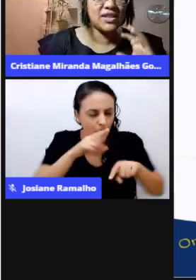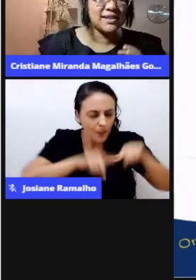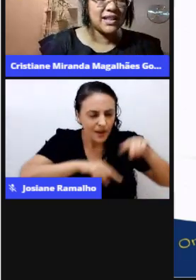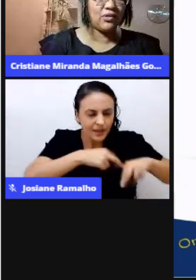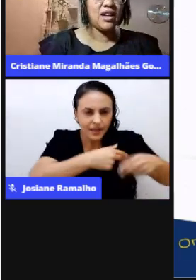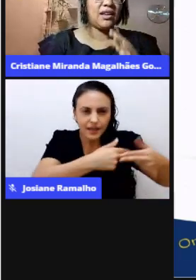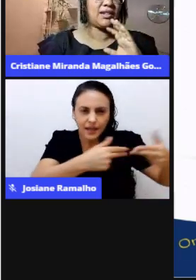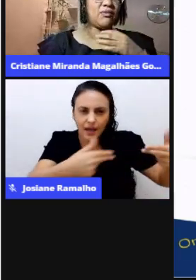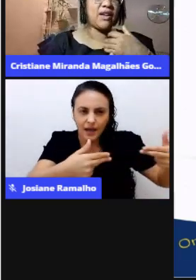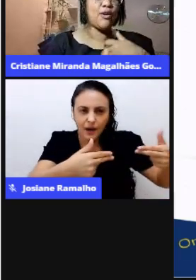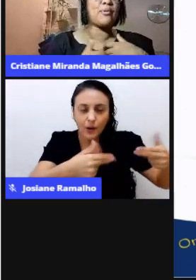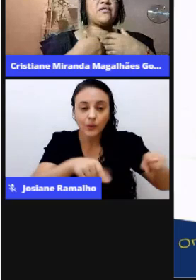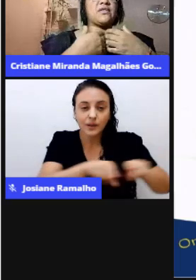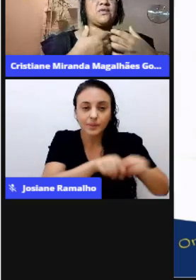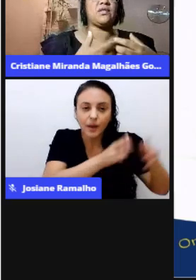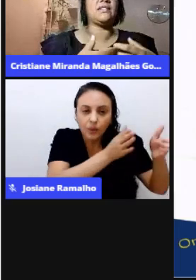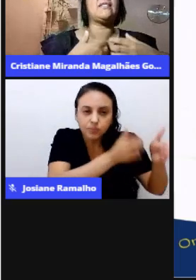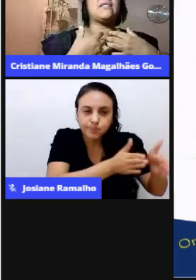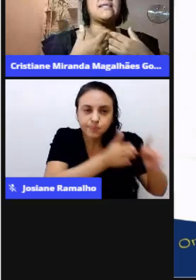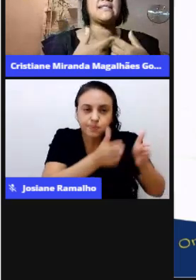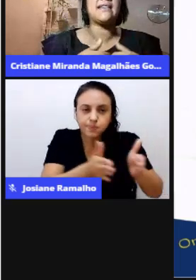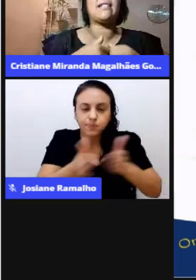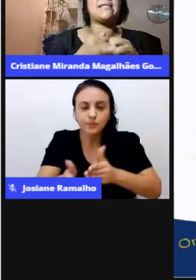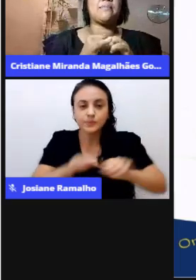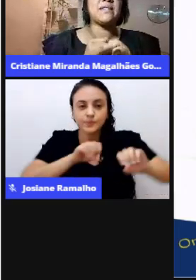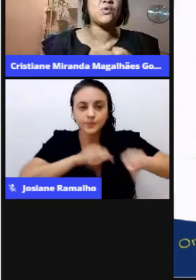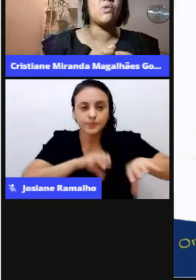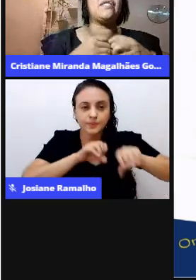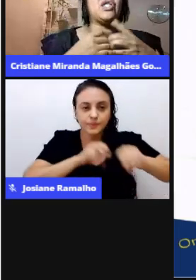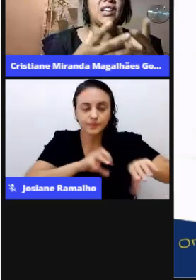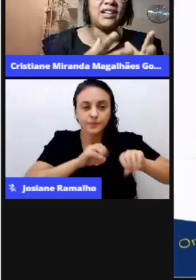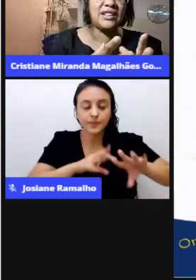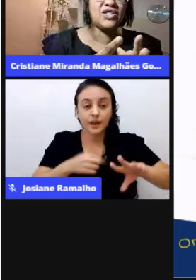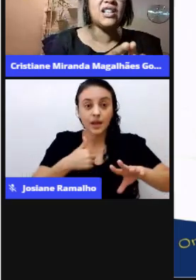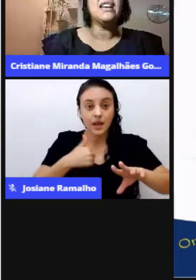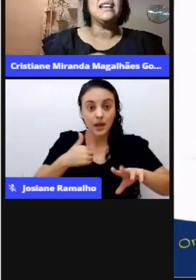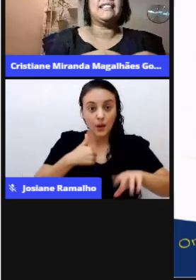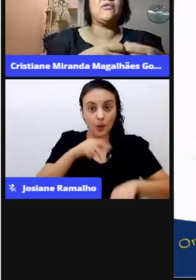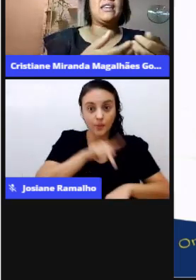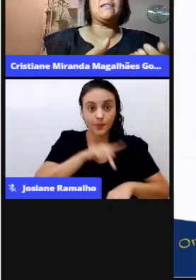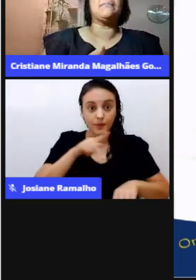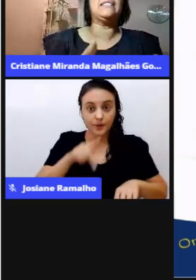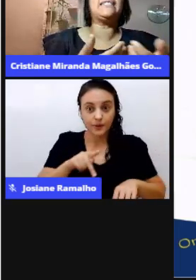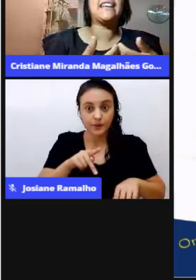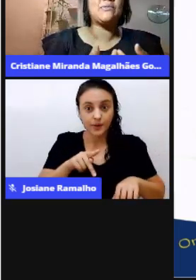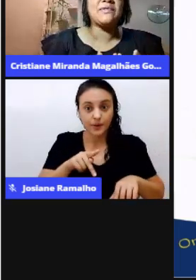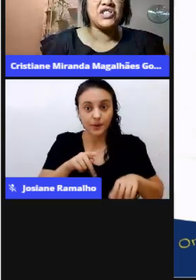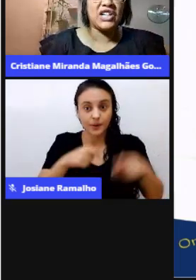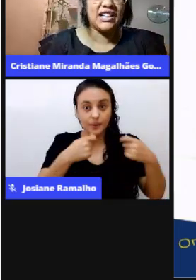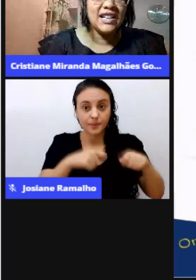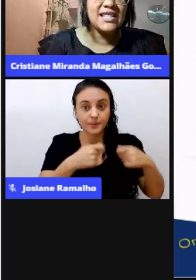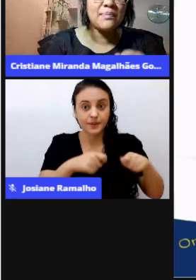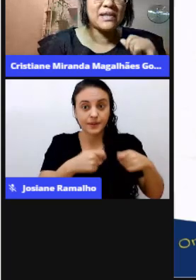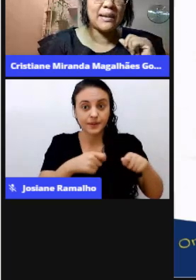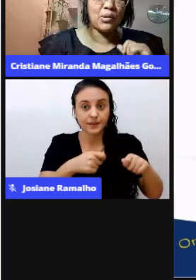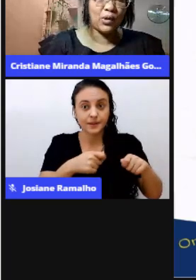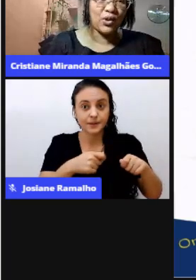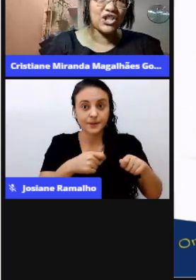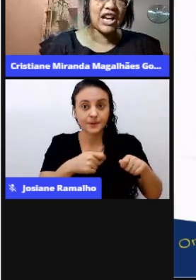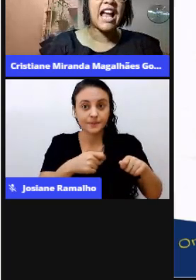processo de ensino. Então, eu, professor, tenho que ser essa pessoa vigilante tenho que manter uma